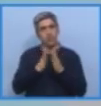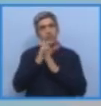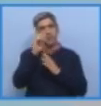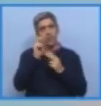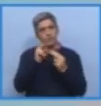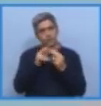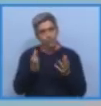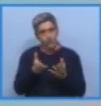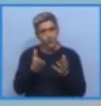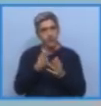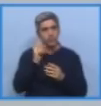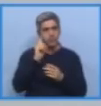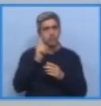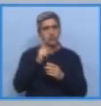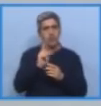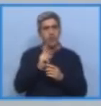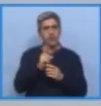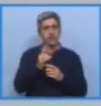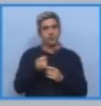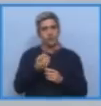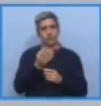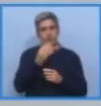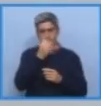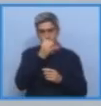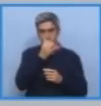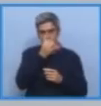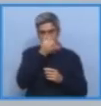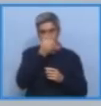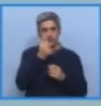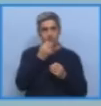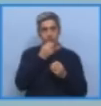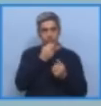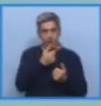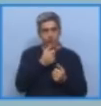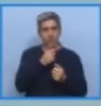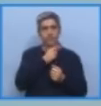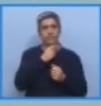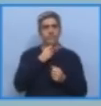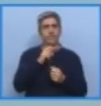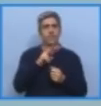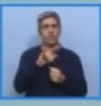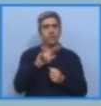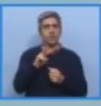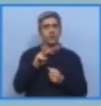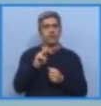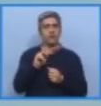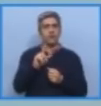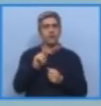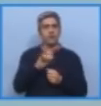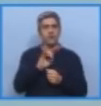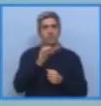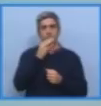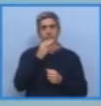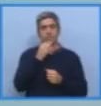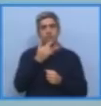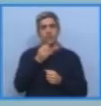e que passa pelo sacramento da reconciliação. Muito bem. Padre Rui Valério, não podemos deixar este Evangelho sem falar do